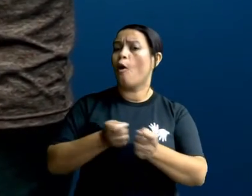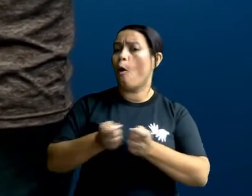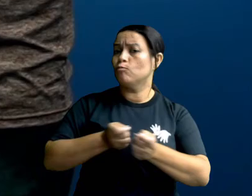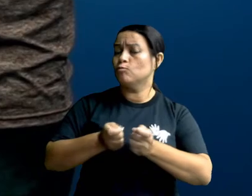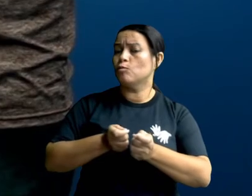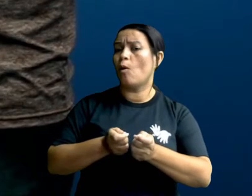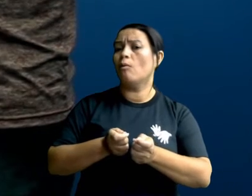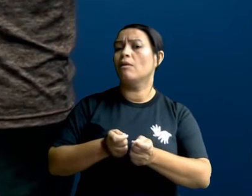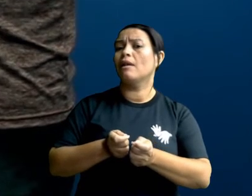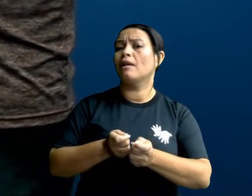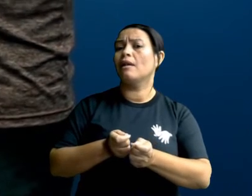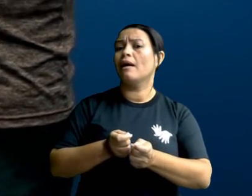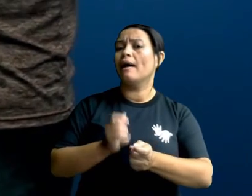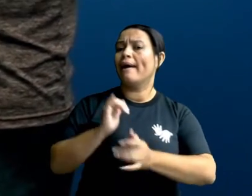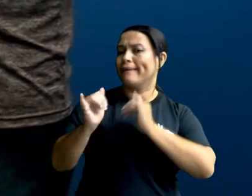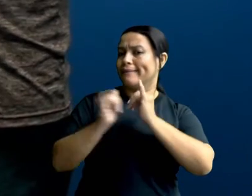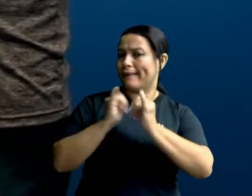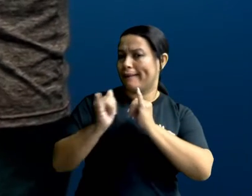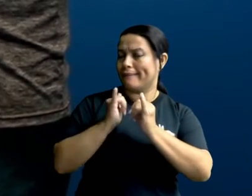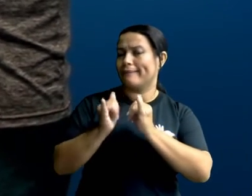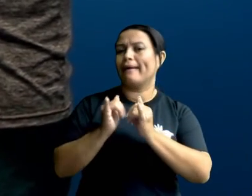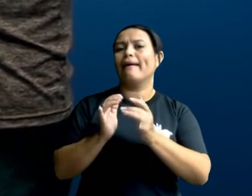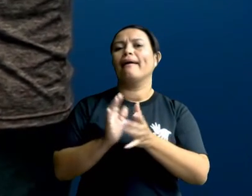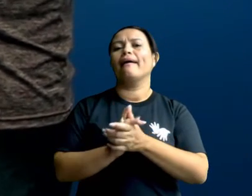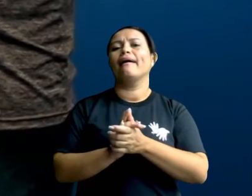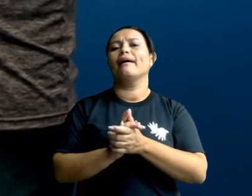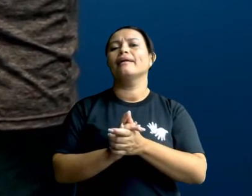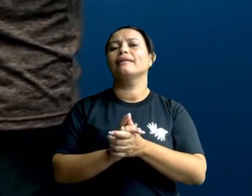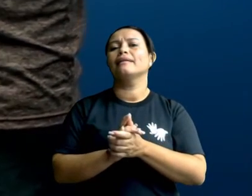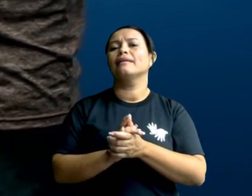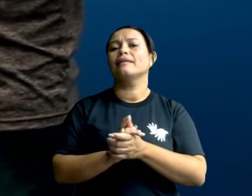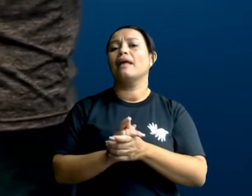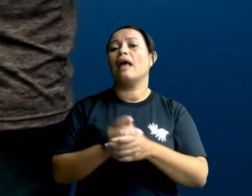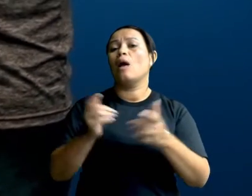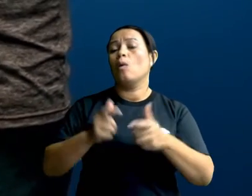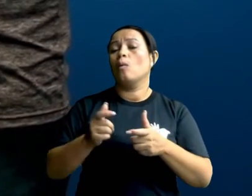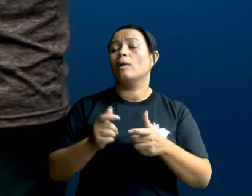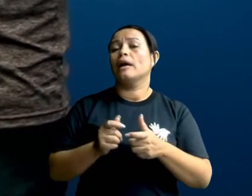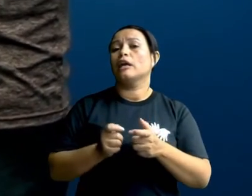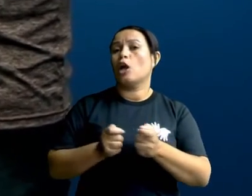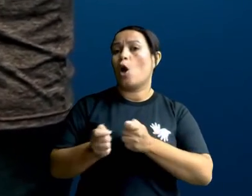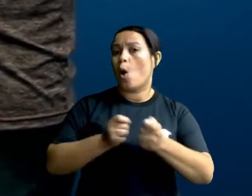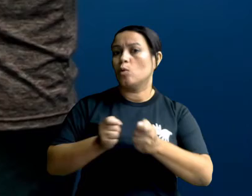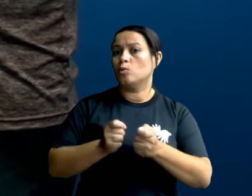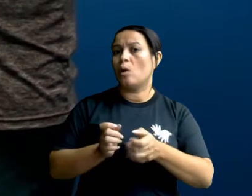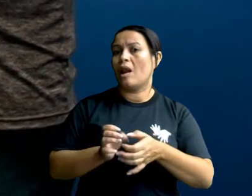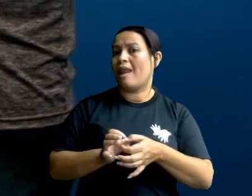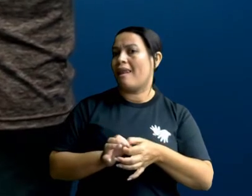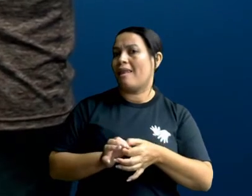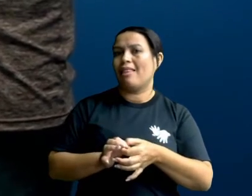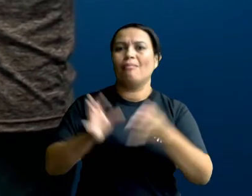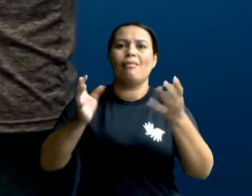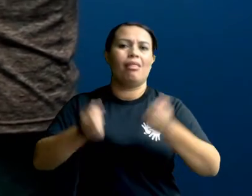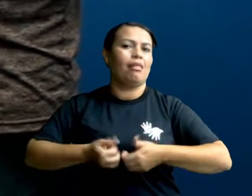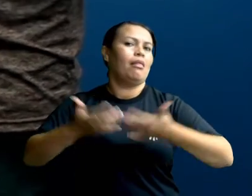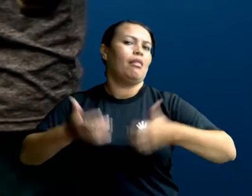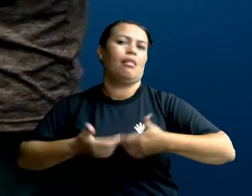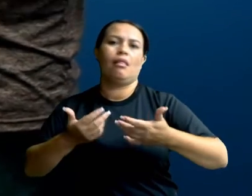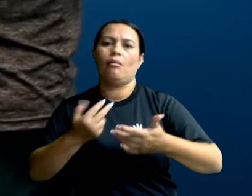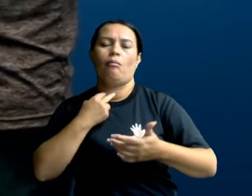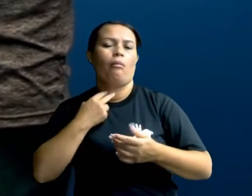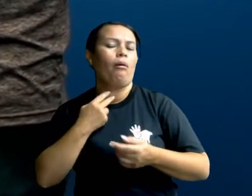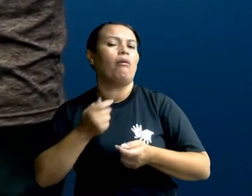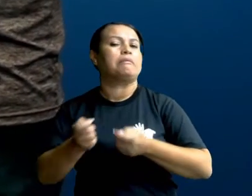controla a internet, é um Estado que controla a liberdade de expressão, é um Estado que